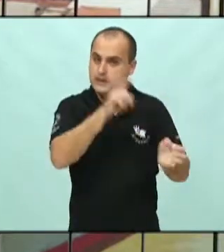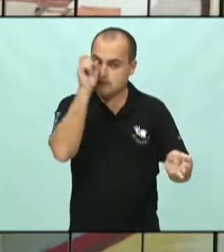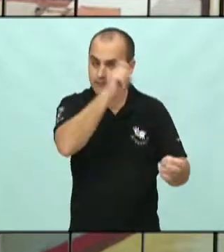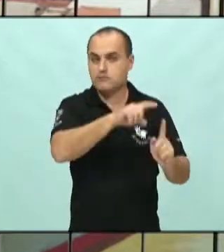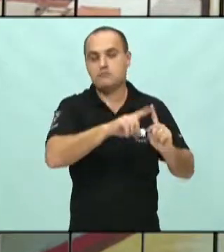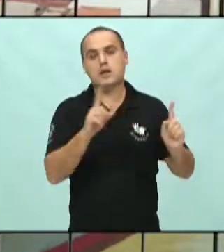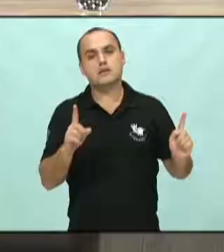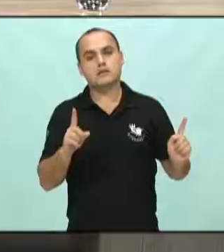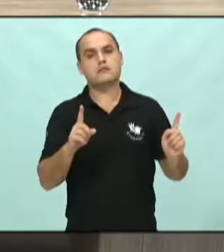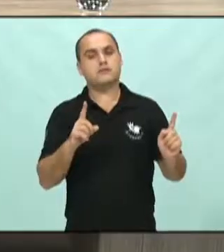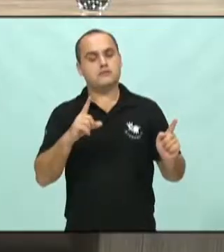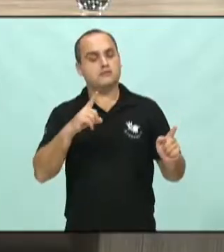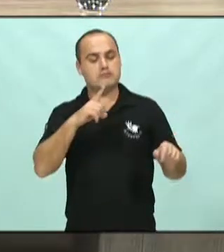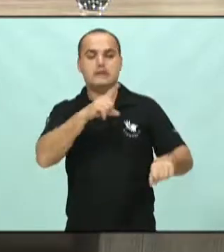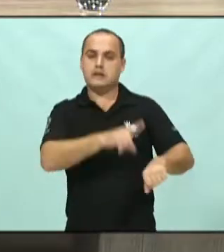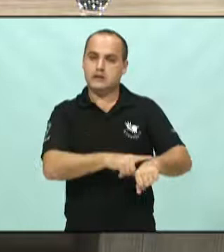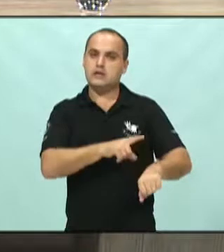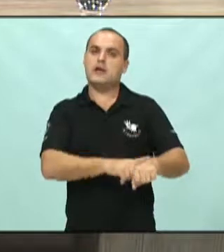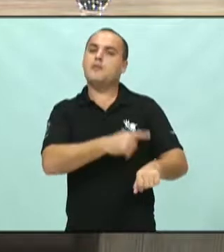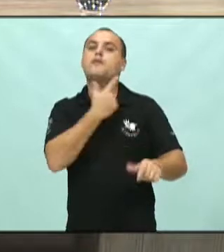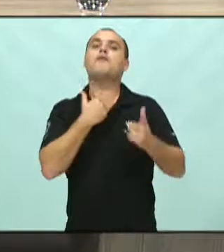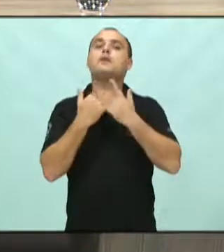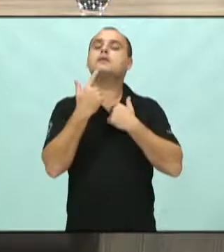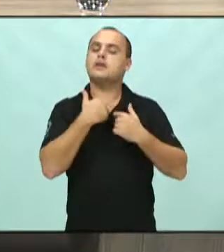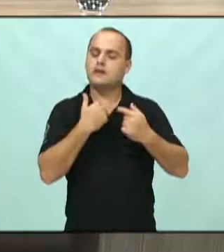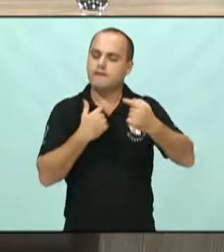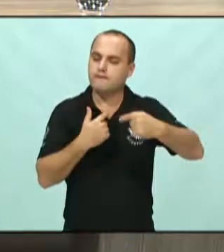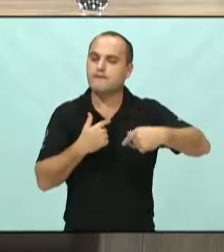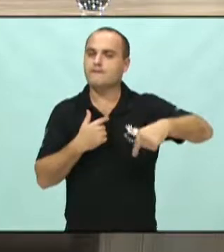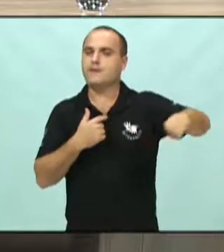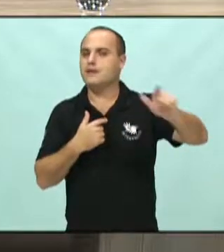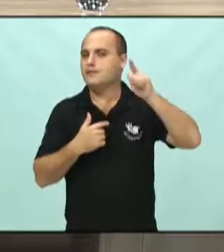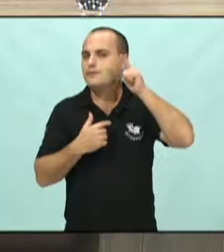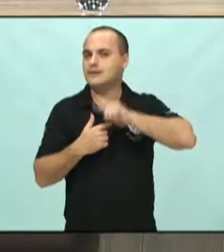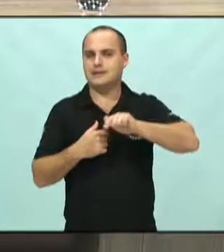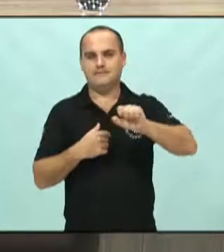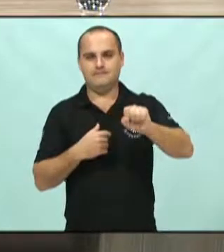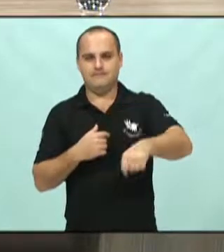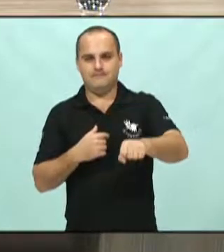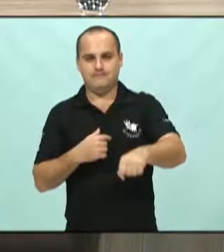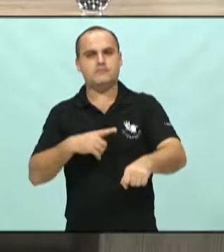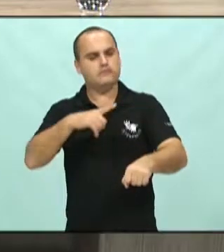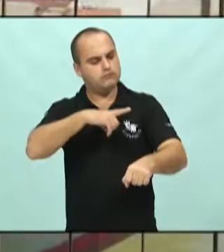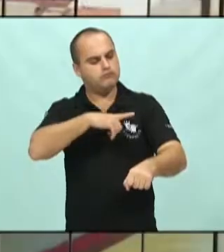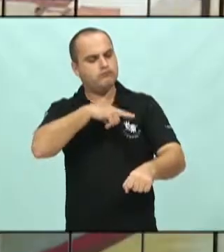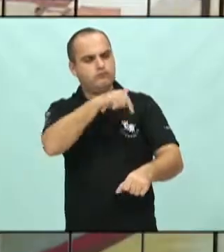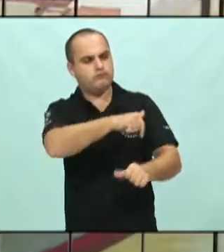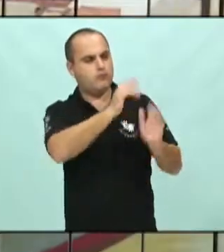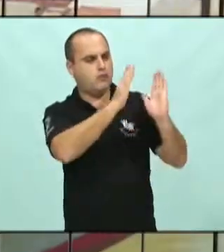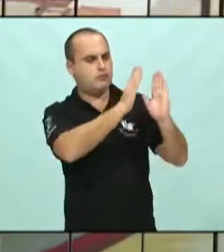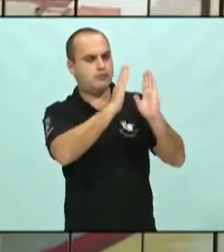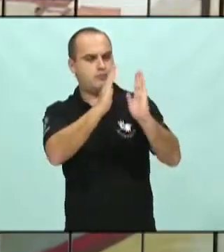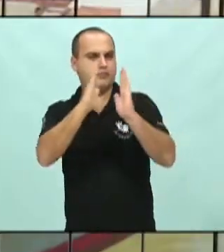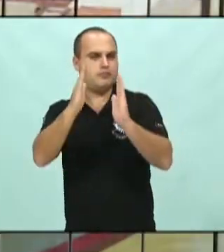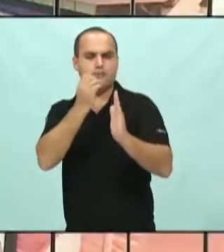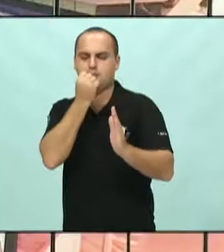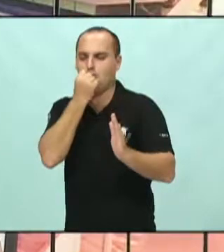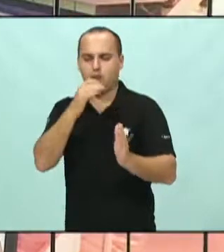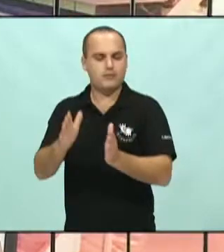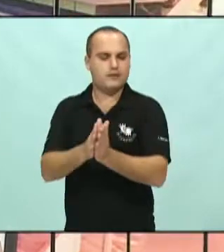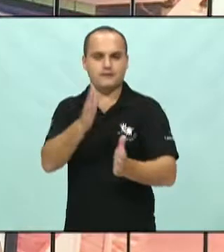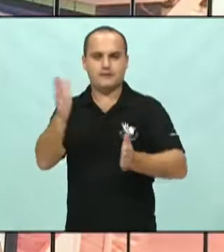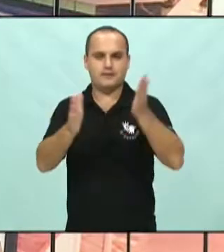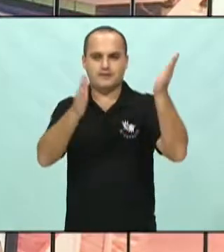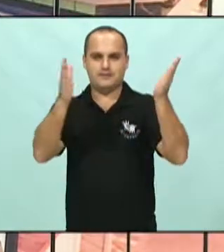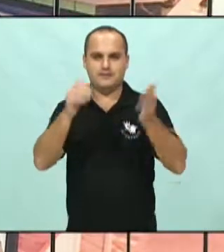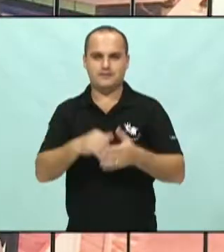exige bastante, né, de tempo e dedicação. Mas temos um arquivo maravilhoso que ajuda muito nesse tipo de pesquisa, né? Não